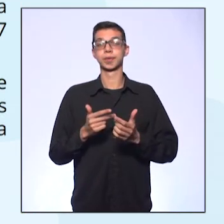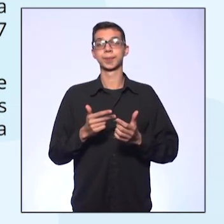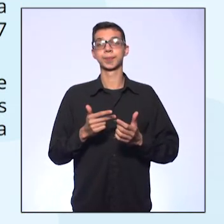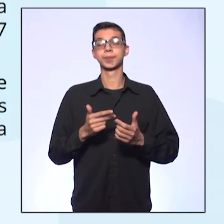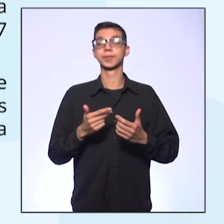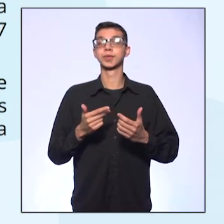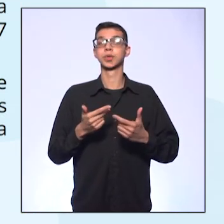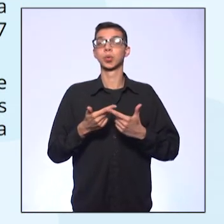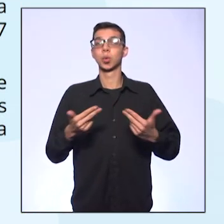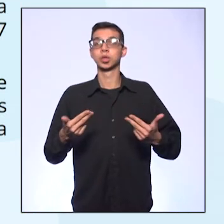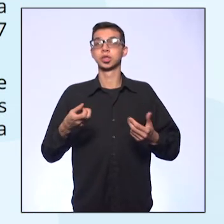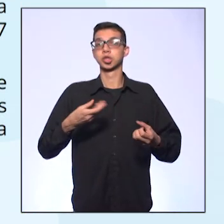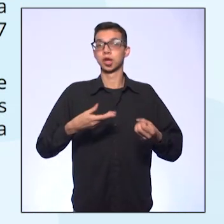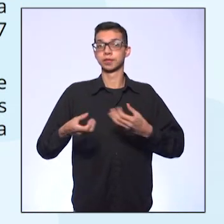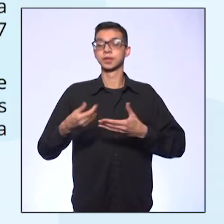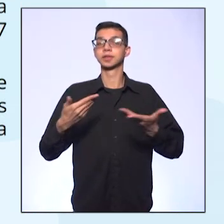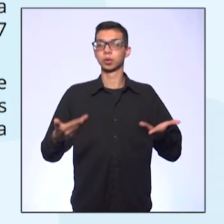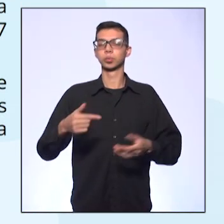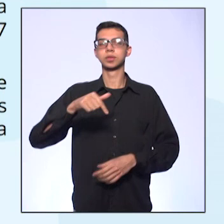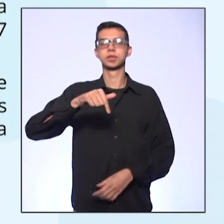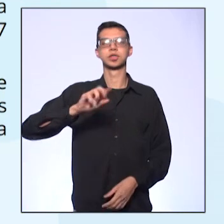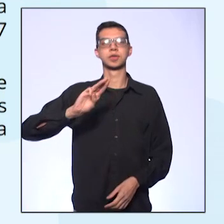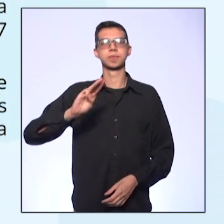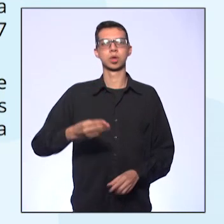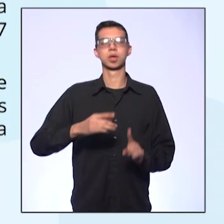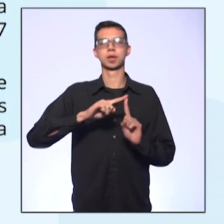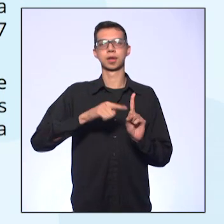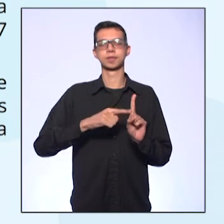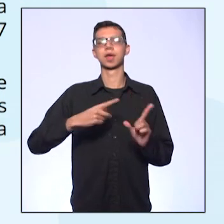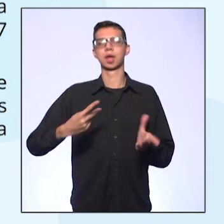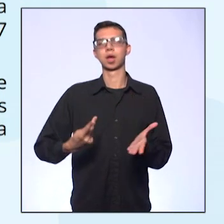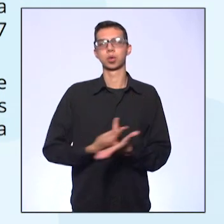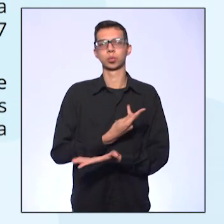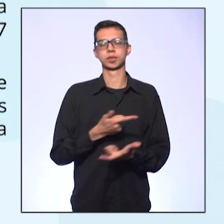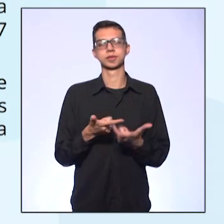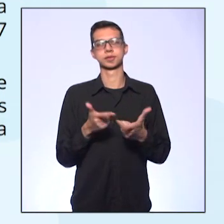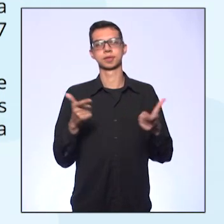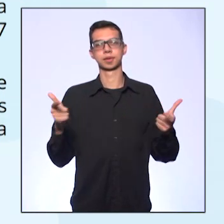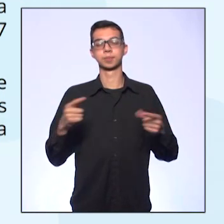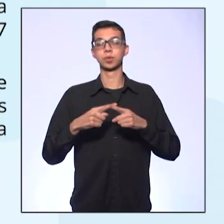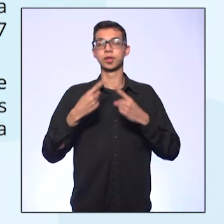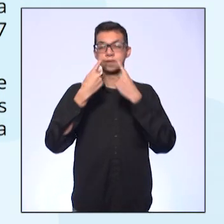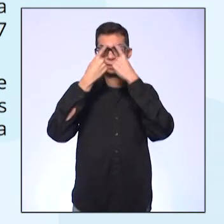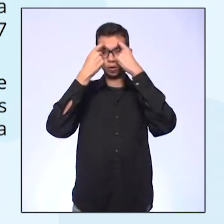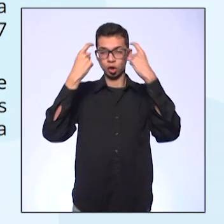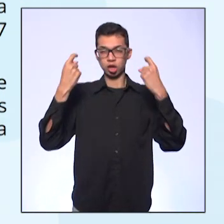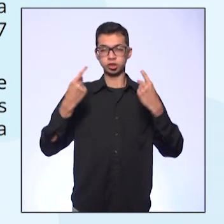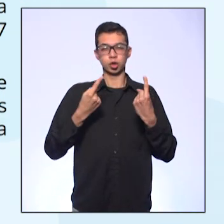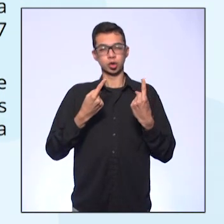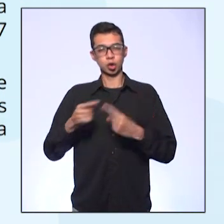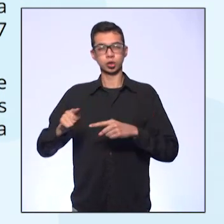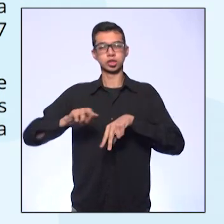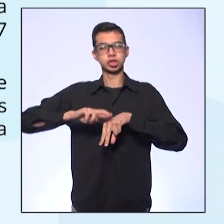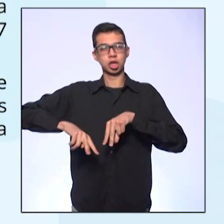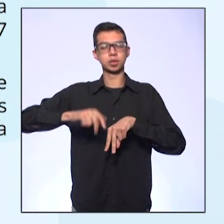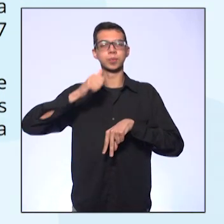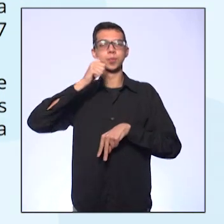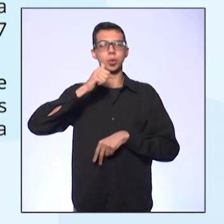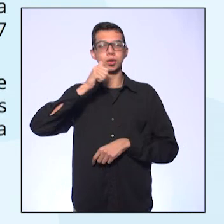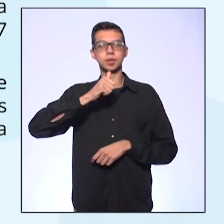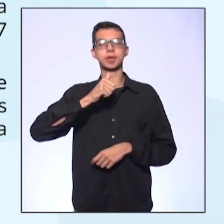milhões de gestações não intencionais. A violência de gênero e a ameaça aos direitos de mulheres e